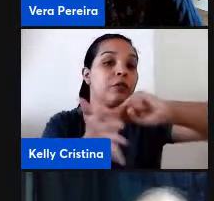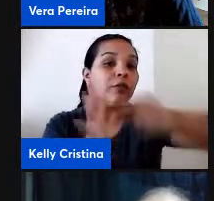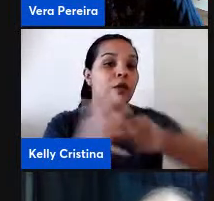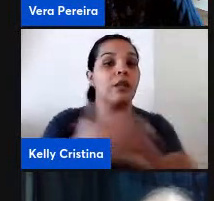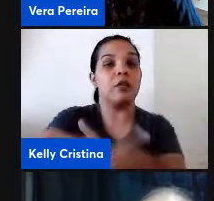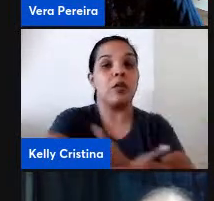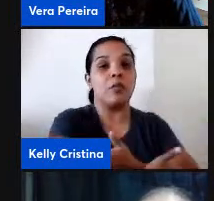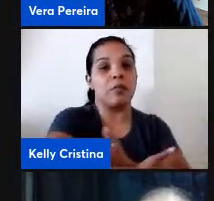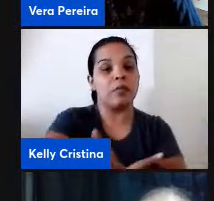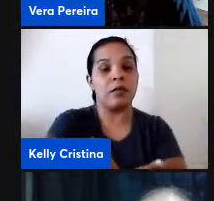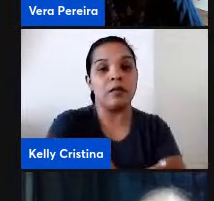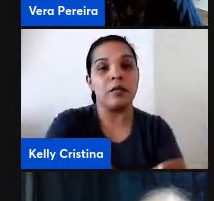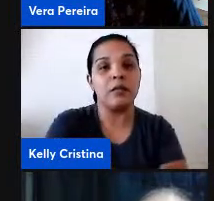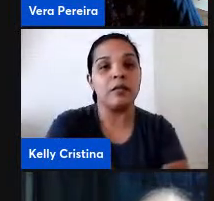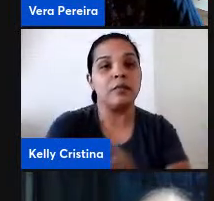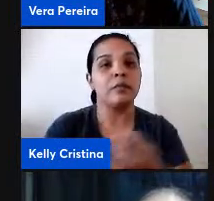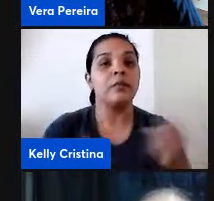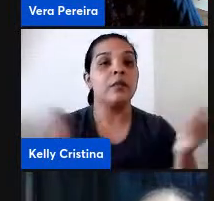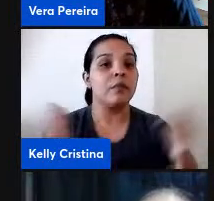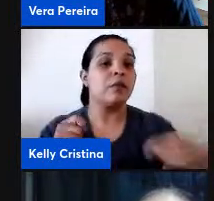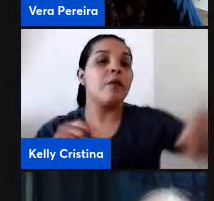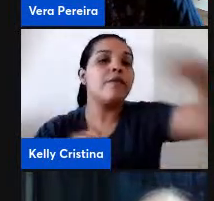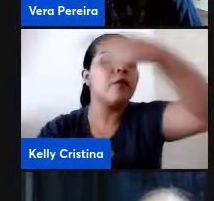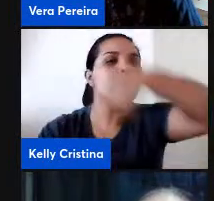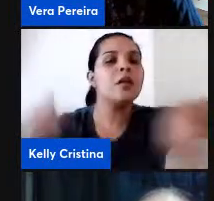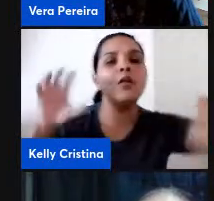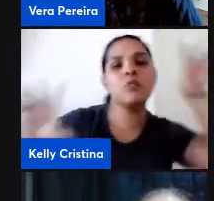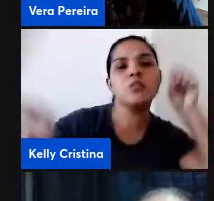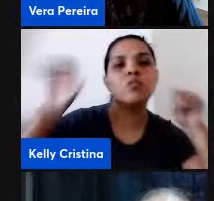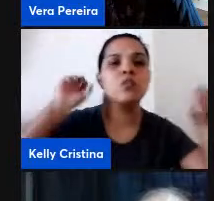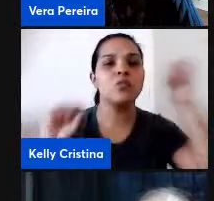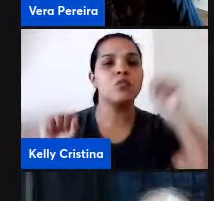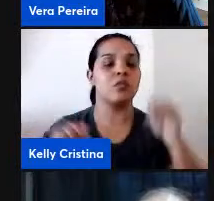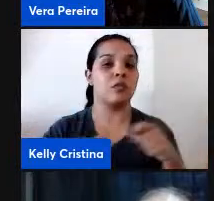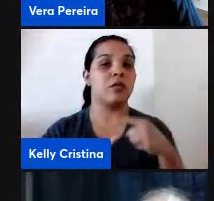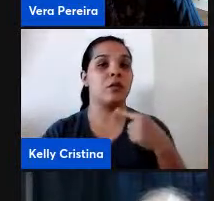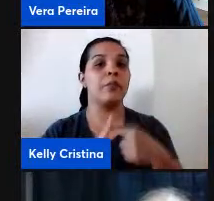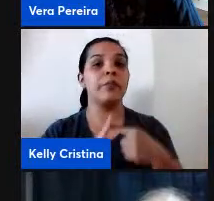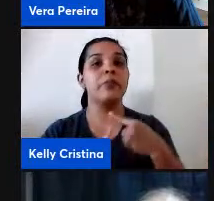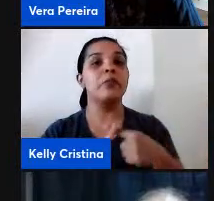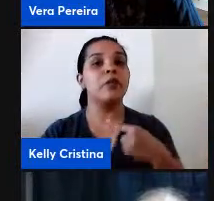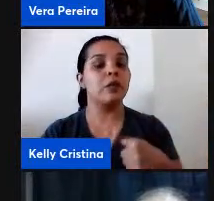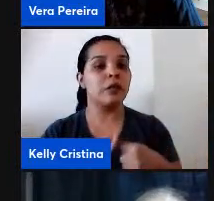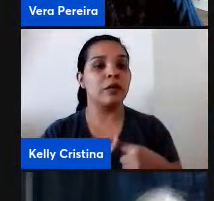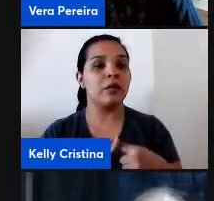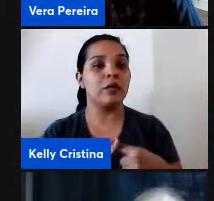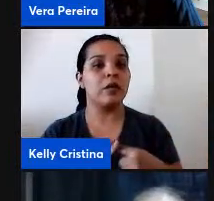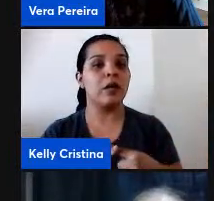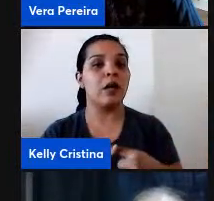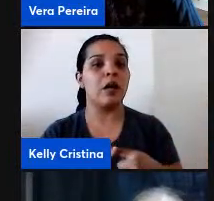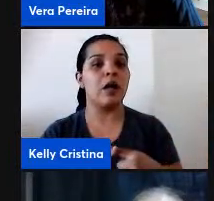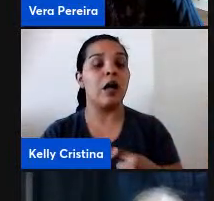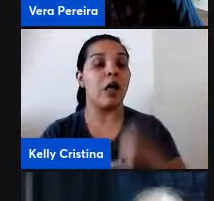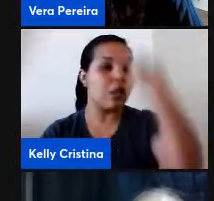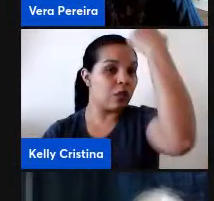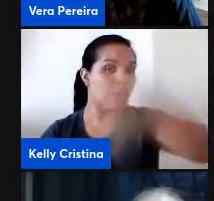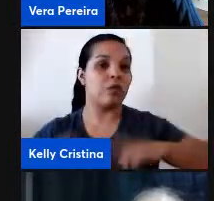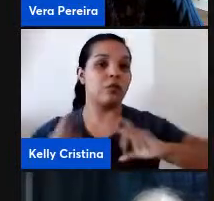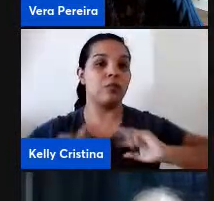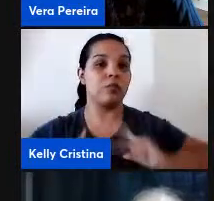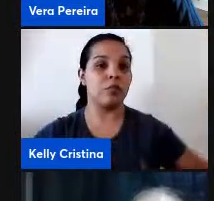vê à sua volta. Por que é que eu estou falando de fala? Porque a nossa espécie já